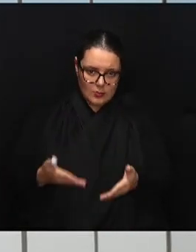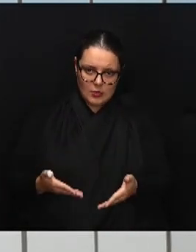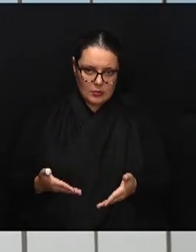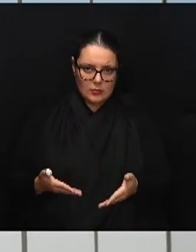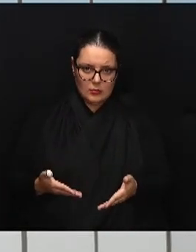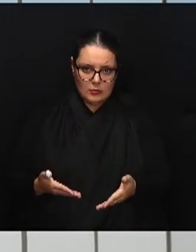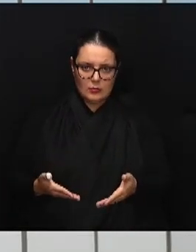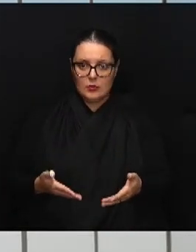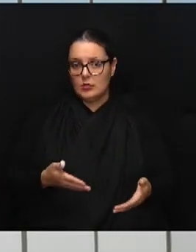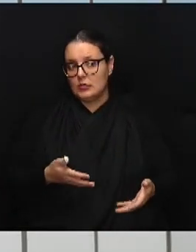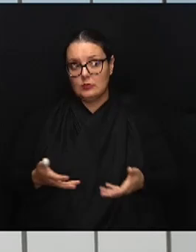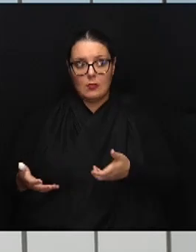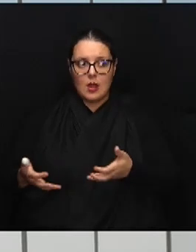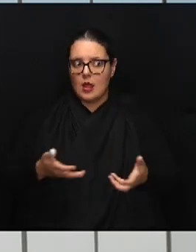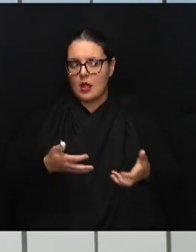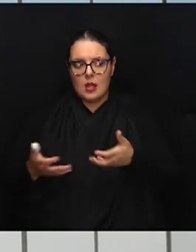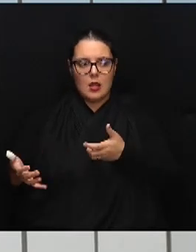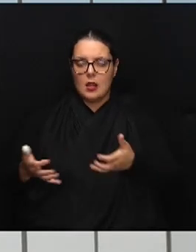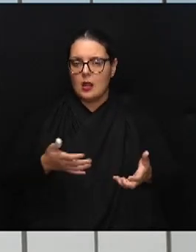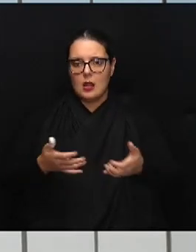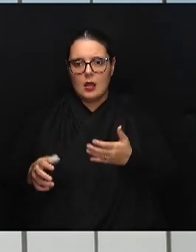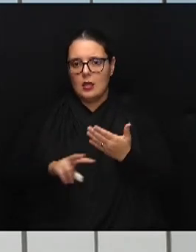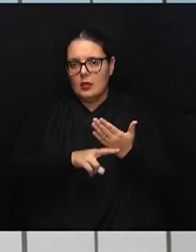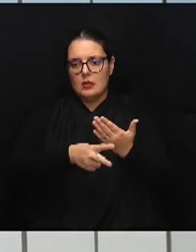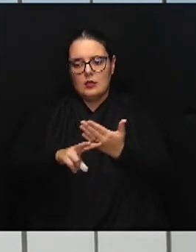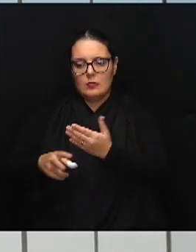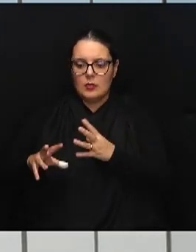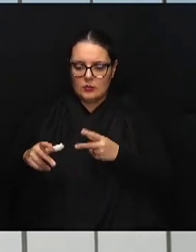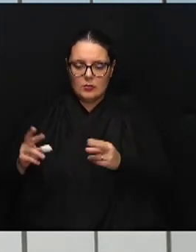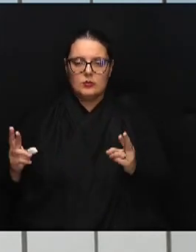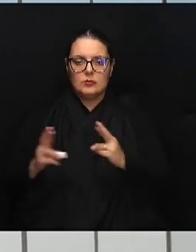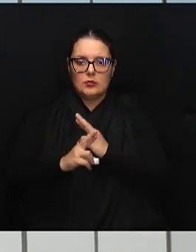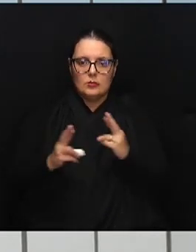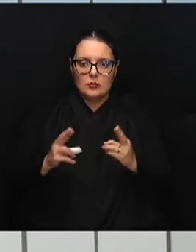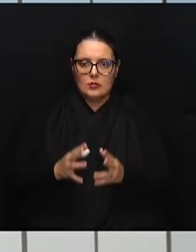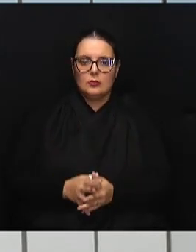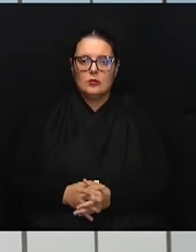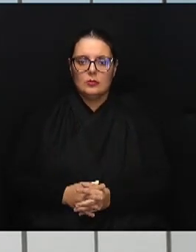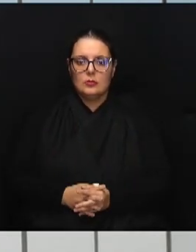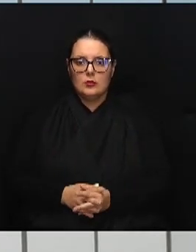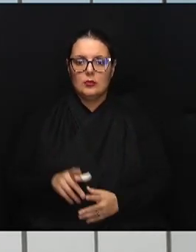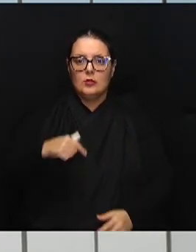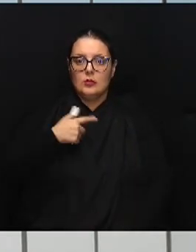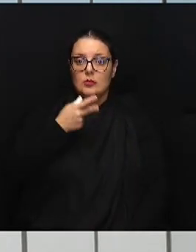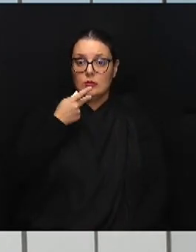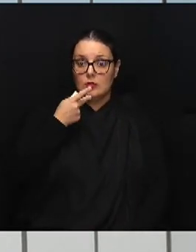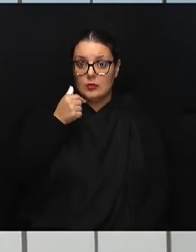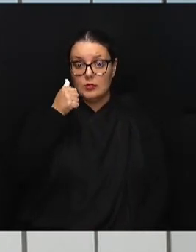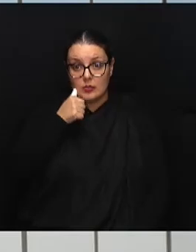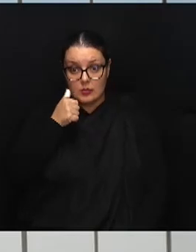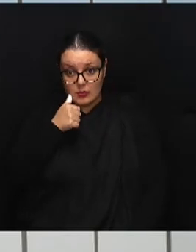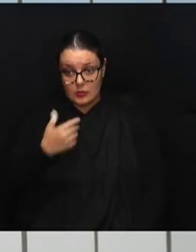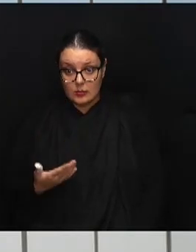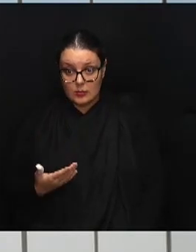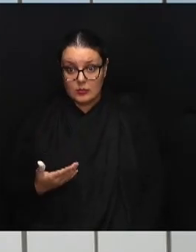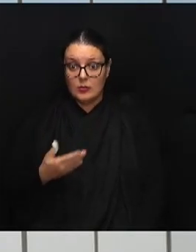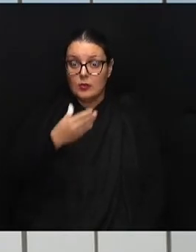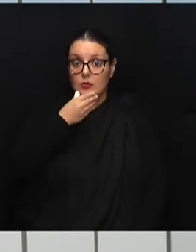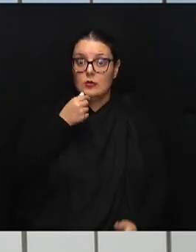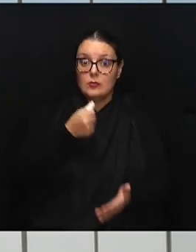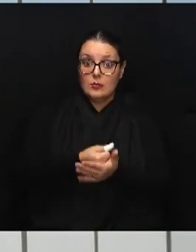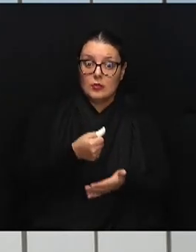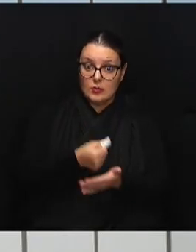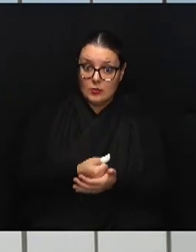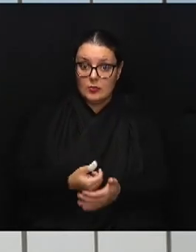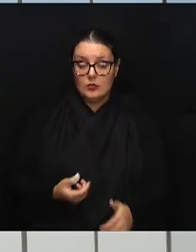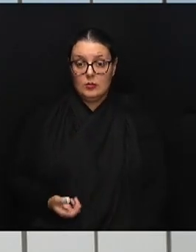pegando fogo. Sim. E impacta em todos os relacionamentos. Né? A gente fala das mulheres, mas os homens têm uma cobrança no sentido